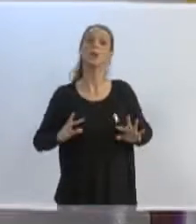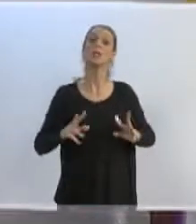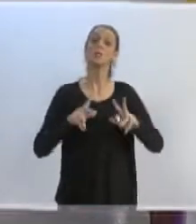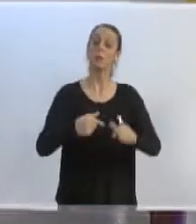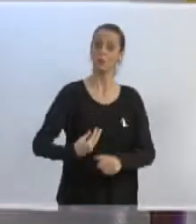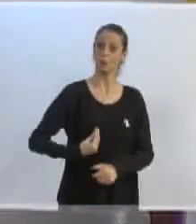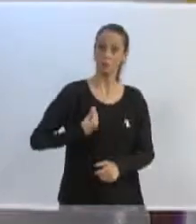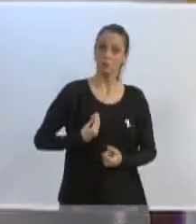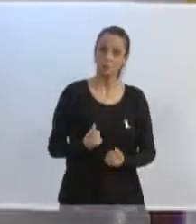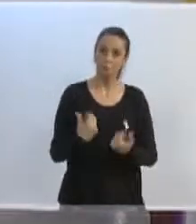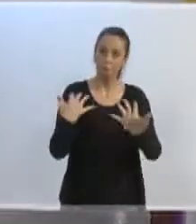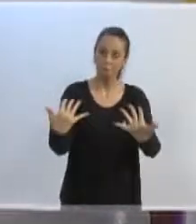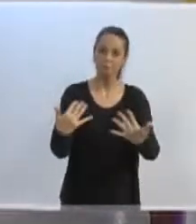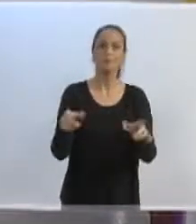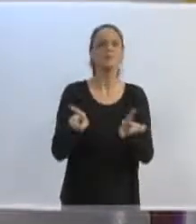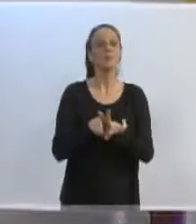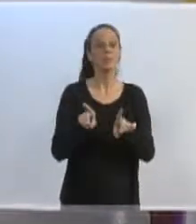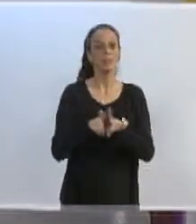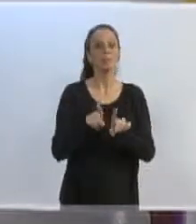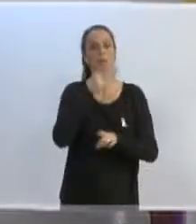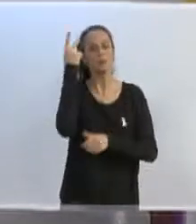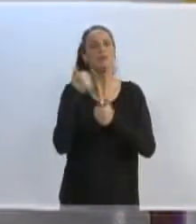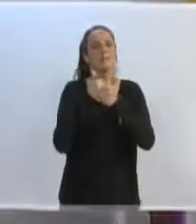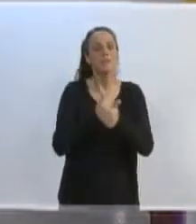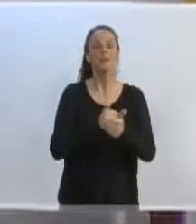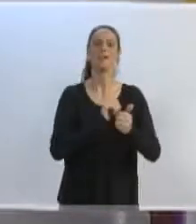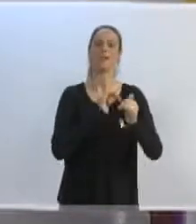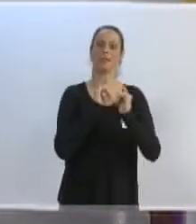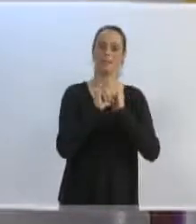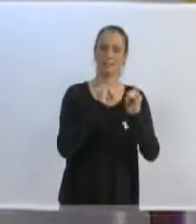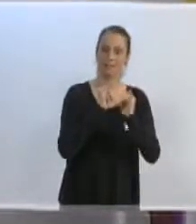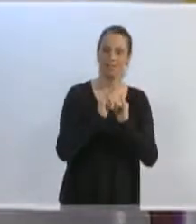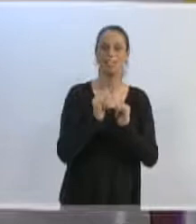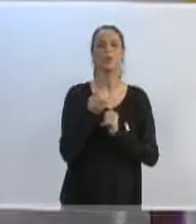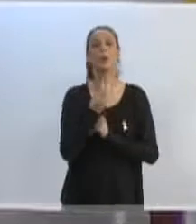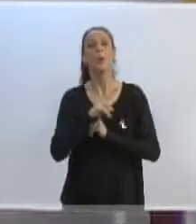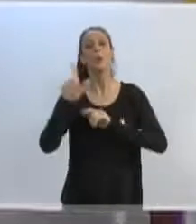os presentes, inclusive os internautas e quem nos assiste hoje.